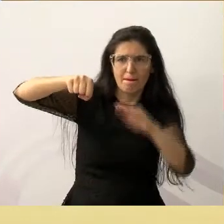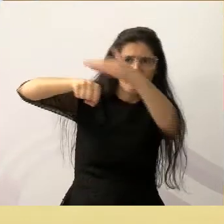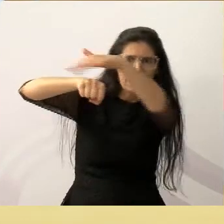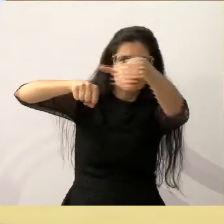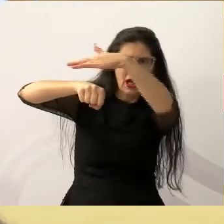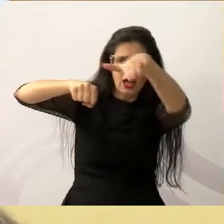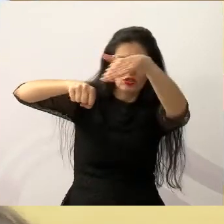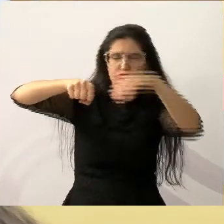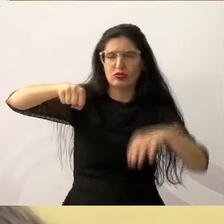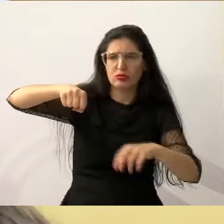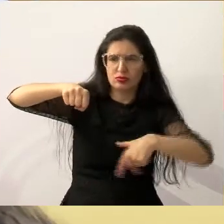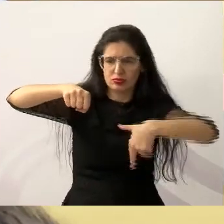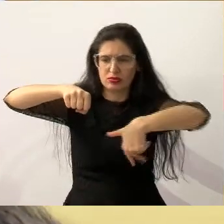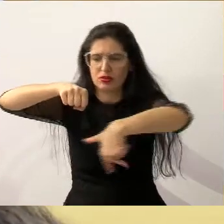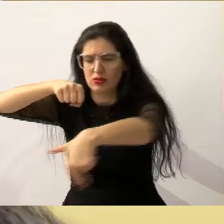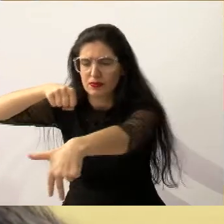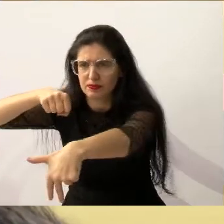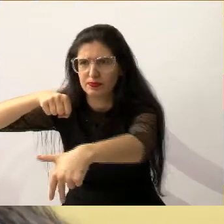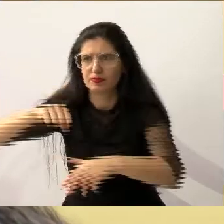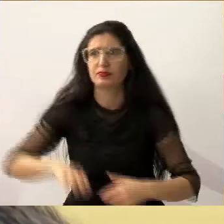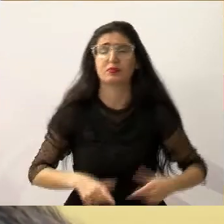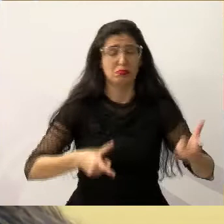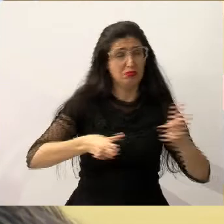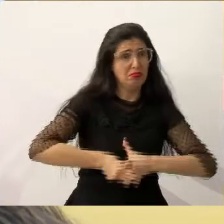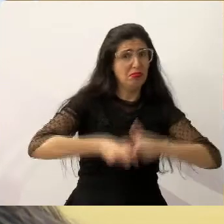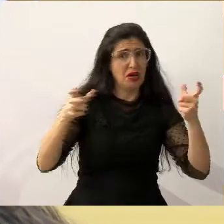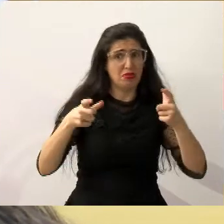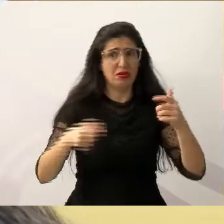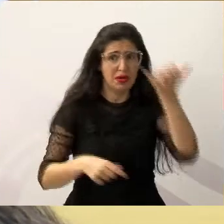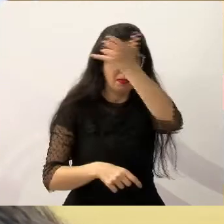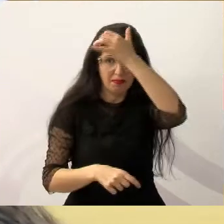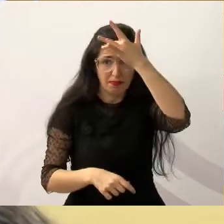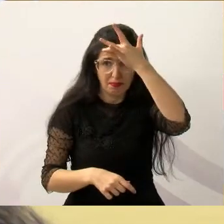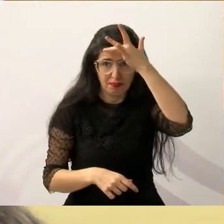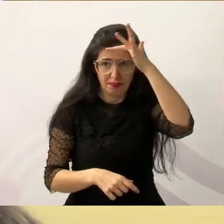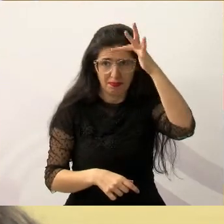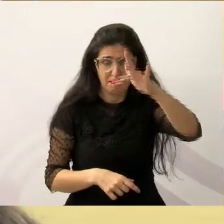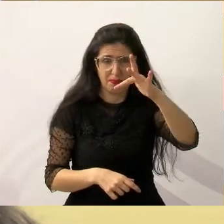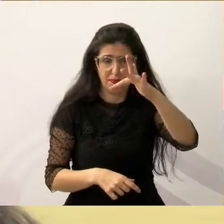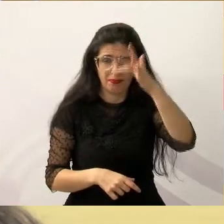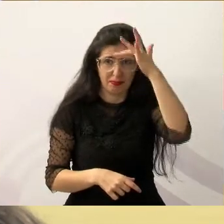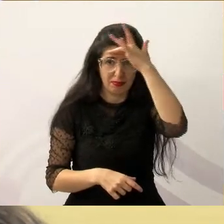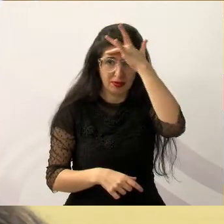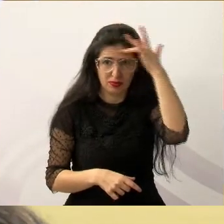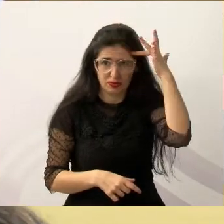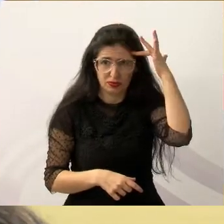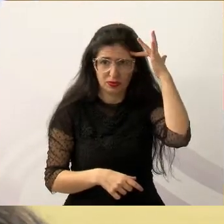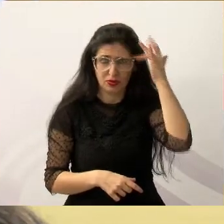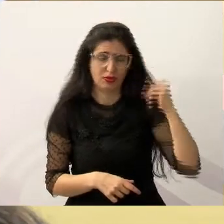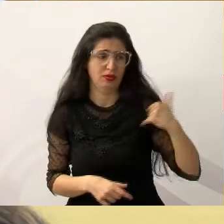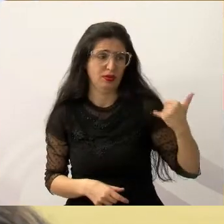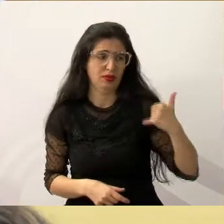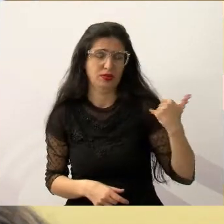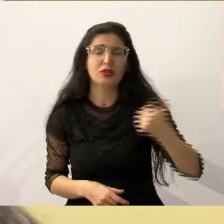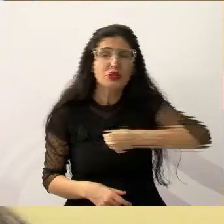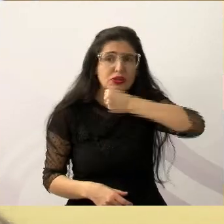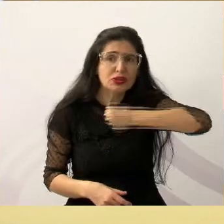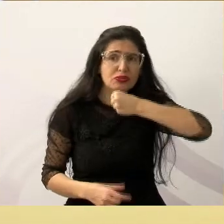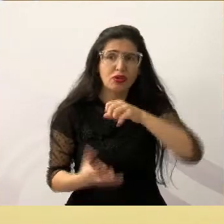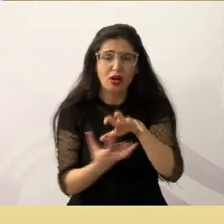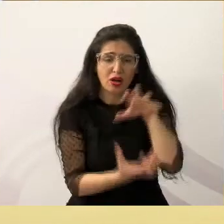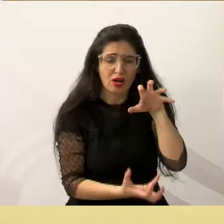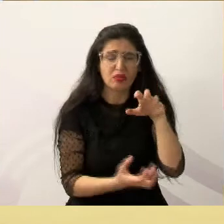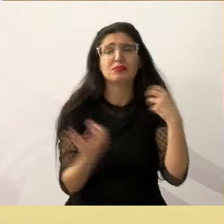via eletrônico. E a maioria são os idosos, a maioria são pessoas que precisam. Então, nós fizemos um documento para o